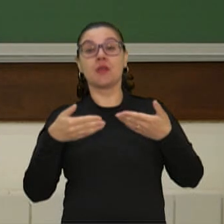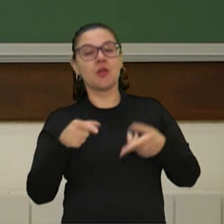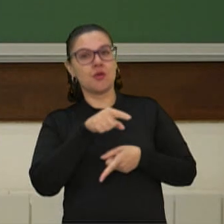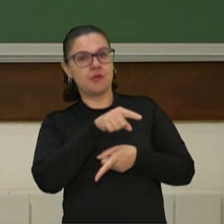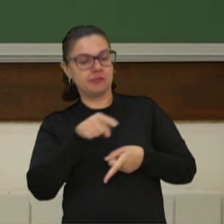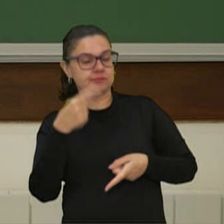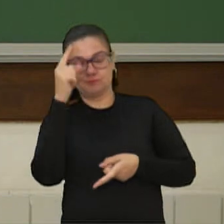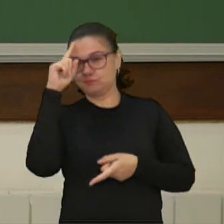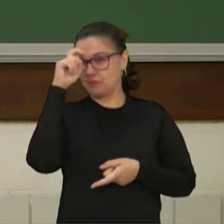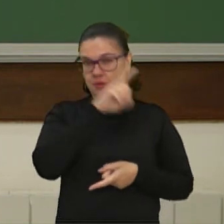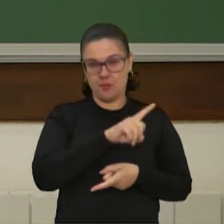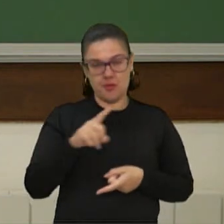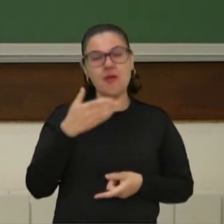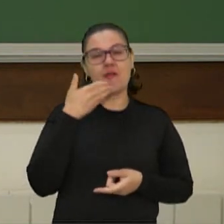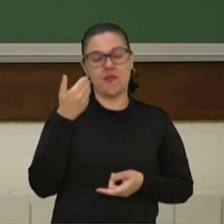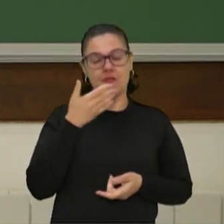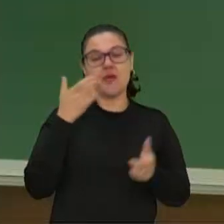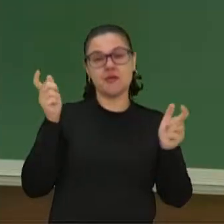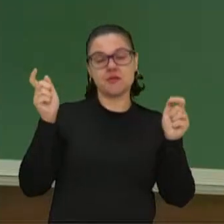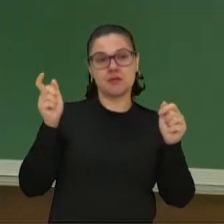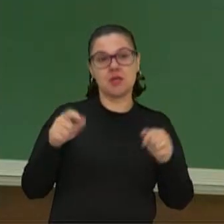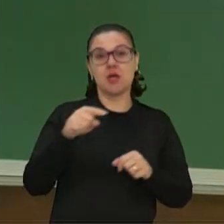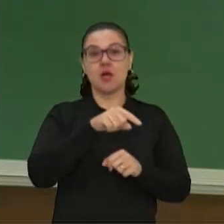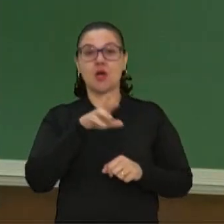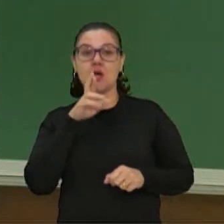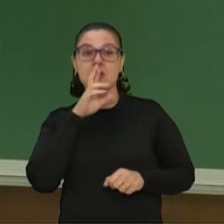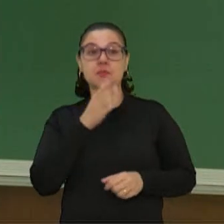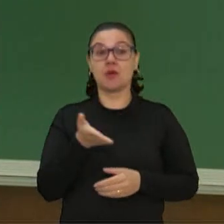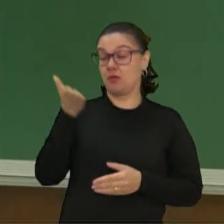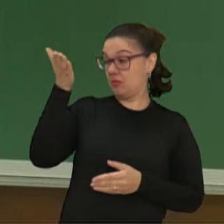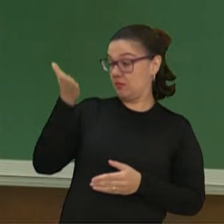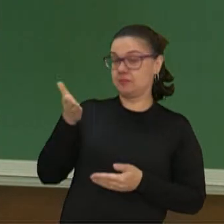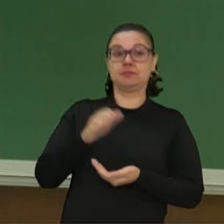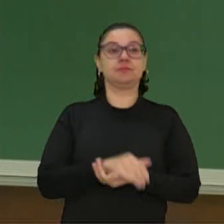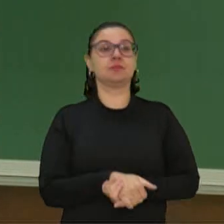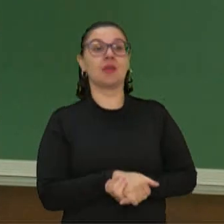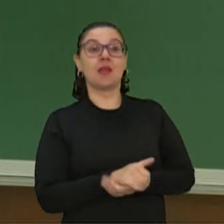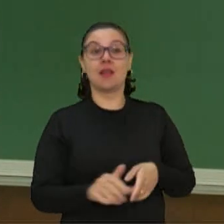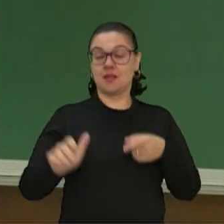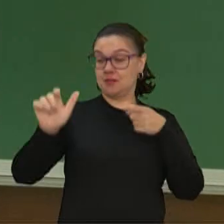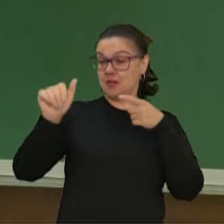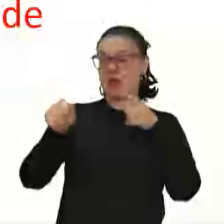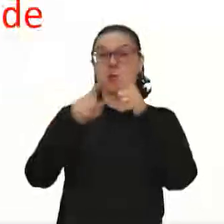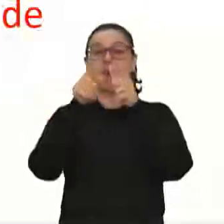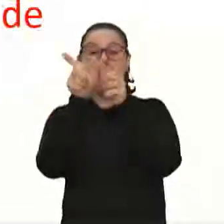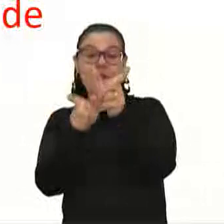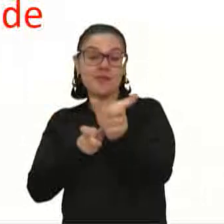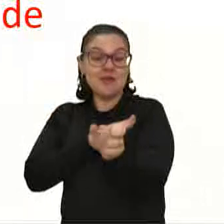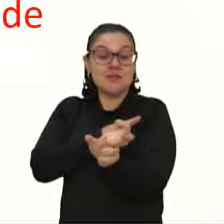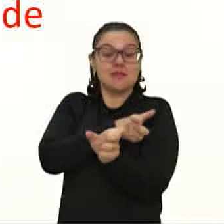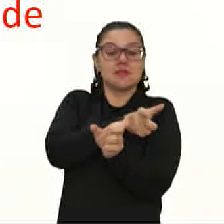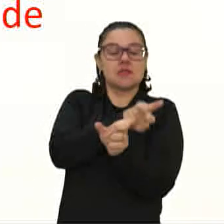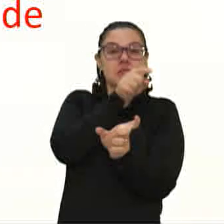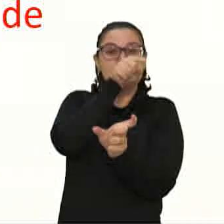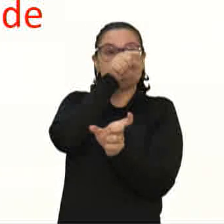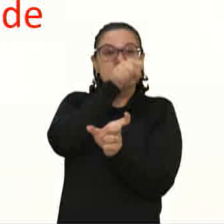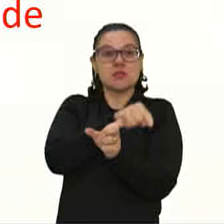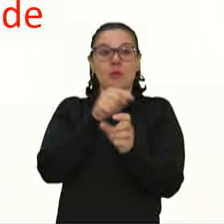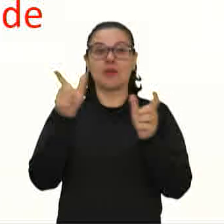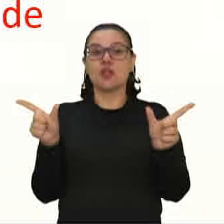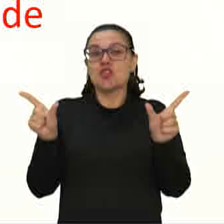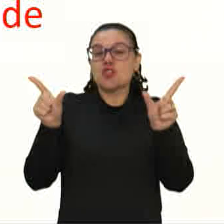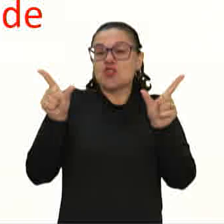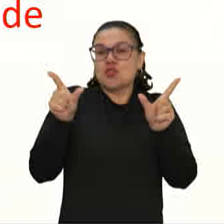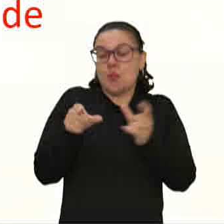Gente, não é tão difícil essa, né? Qual que é a resposta correta? O gabarito nos indica. No plano semântico, a inversão